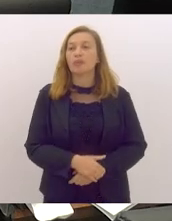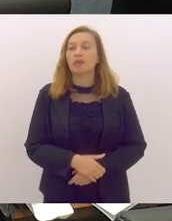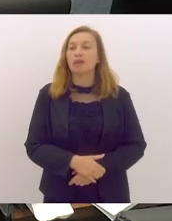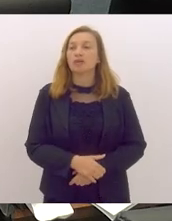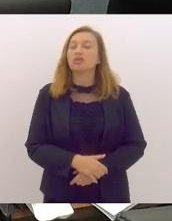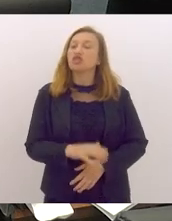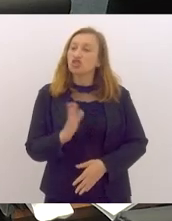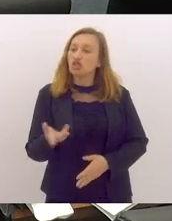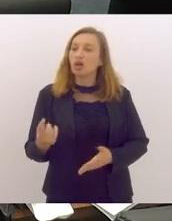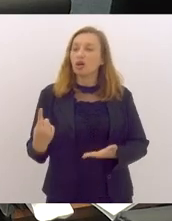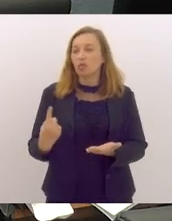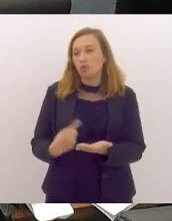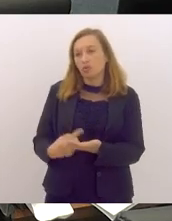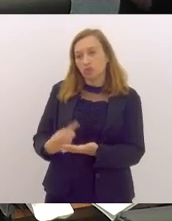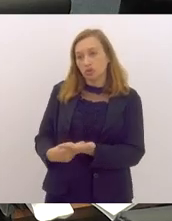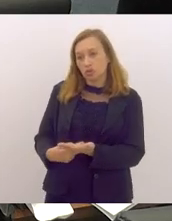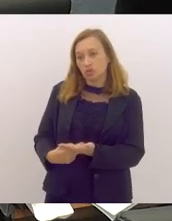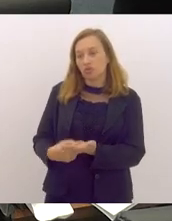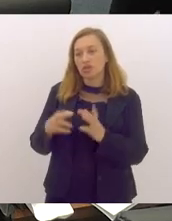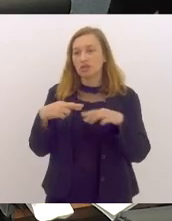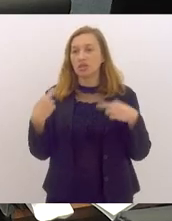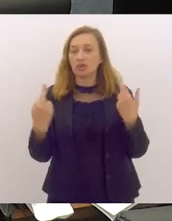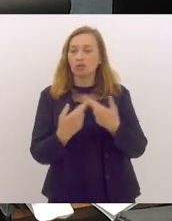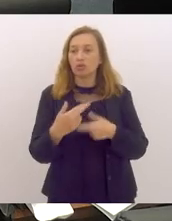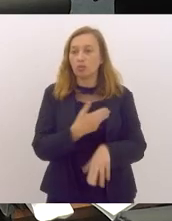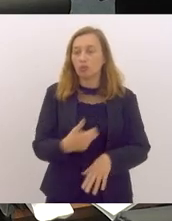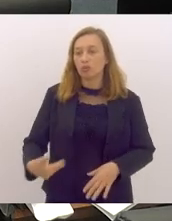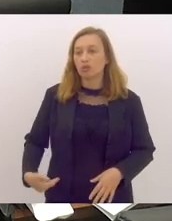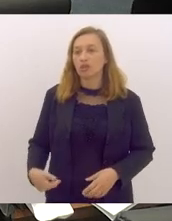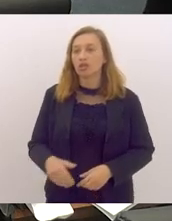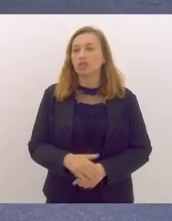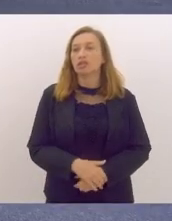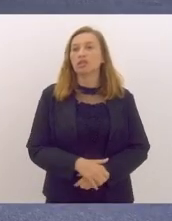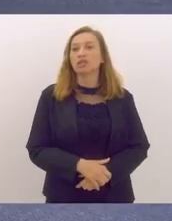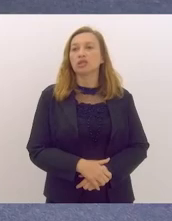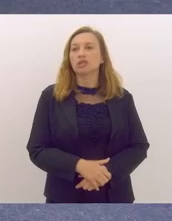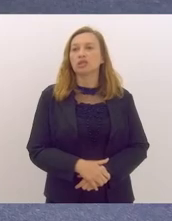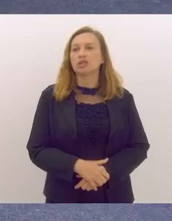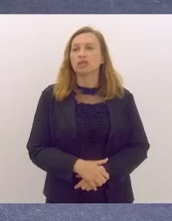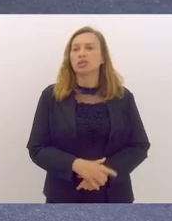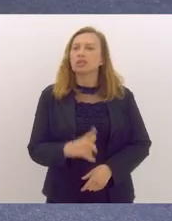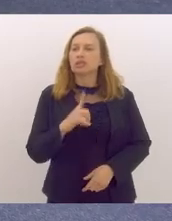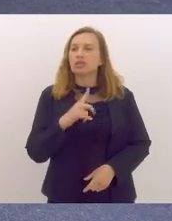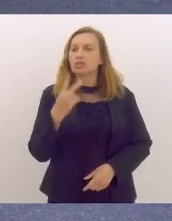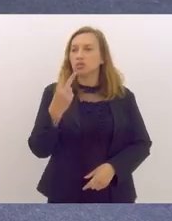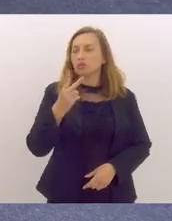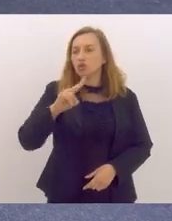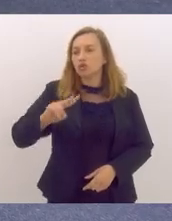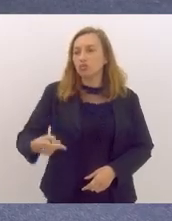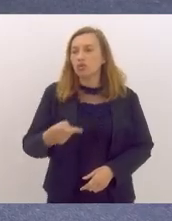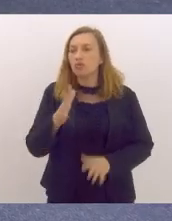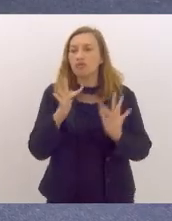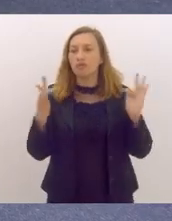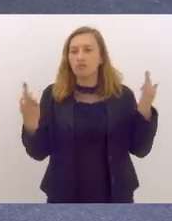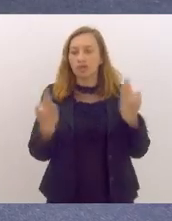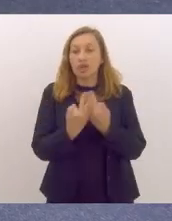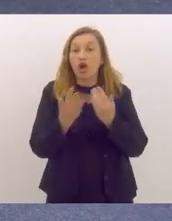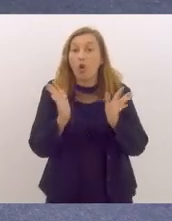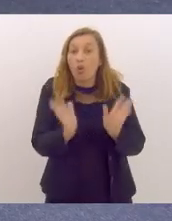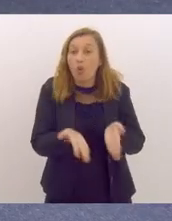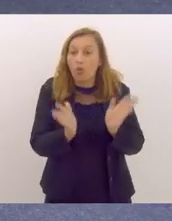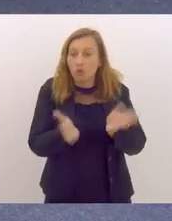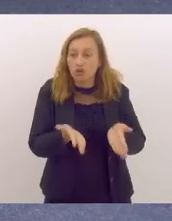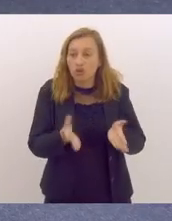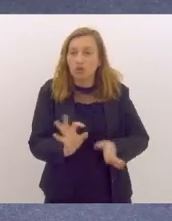já marcou comigo fazer essa audiência pública, pois nós temos 2.000 famílias hoje